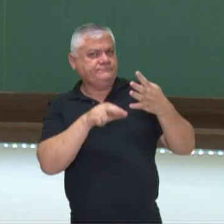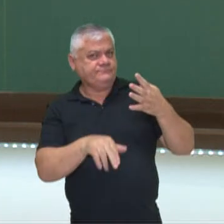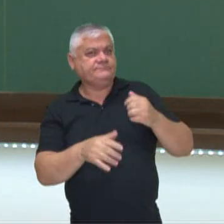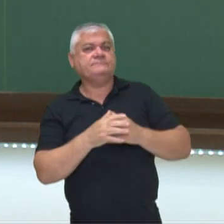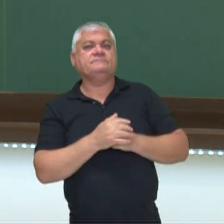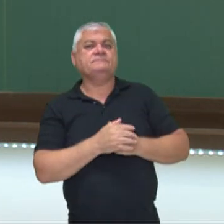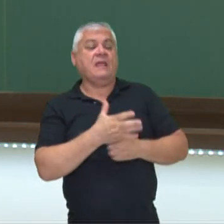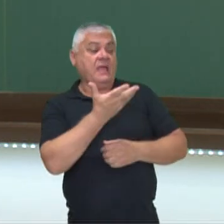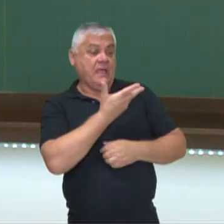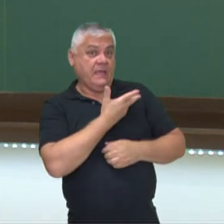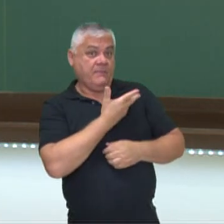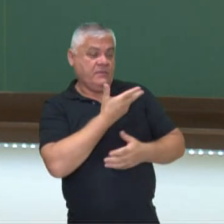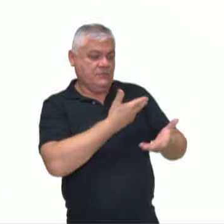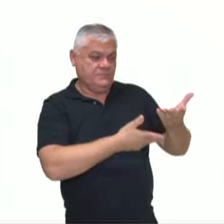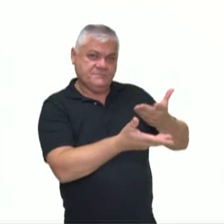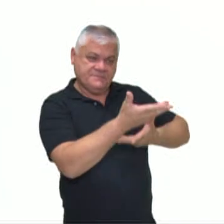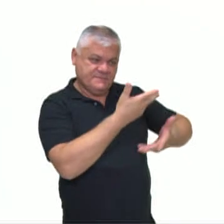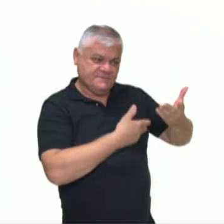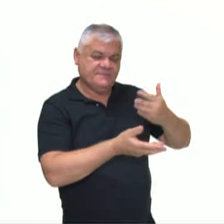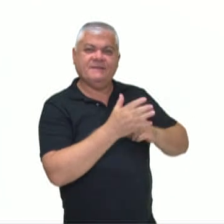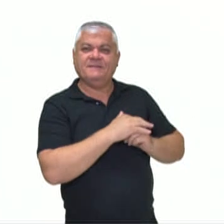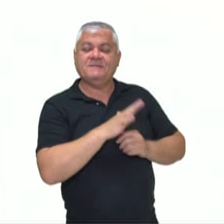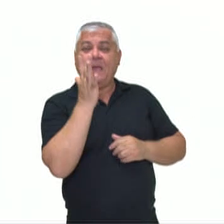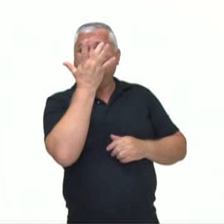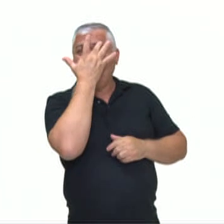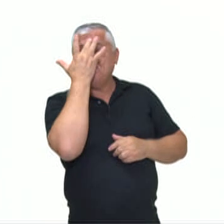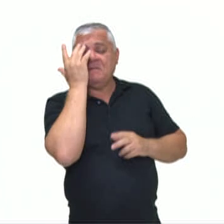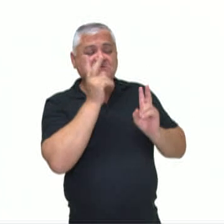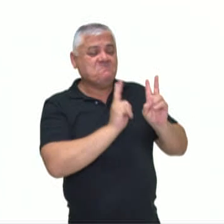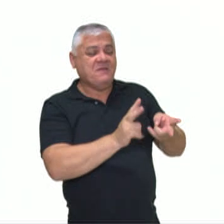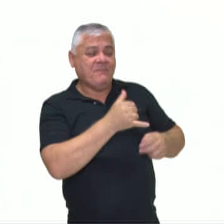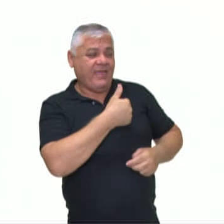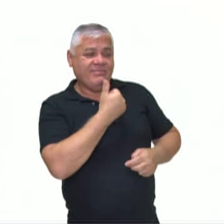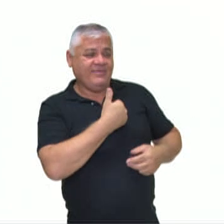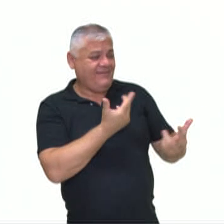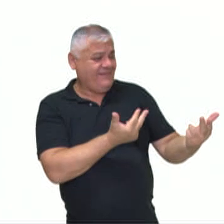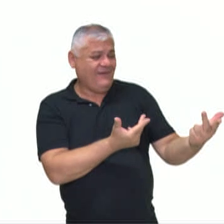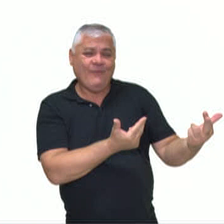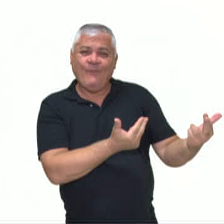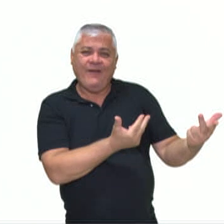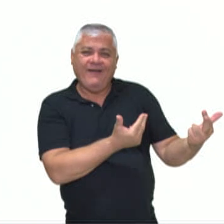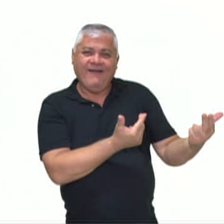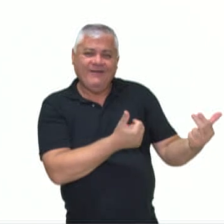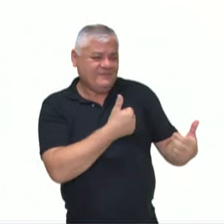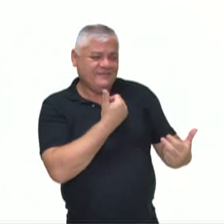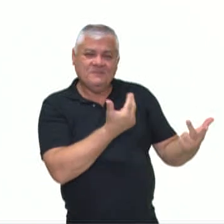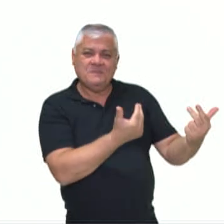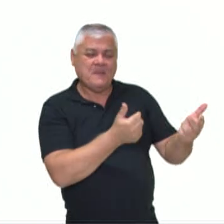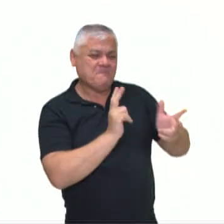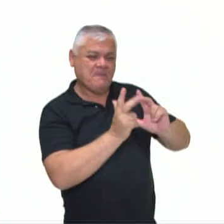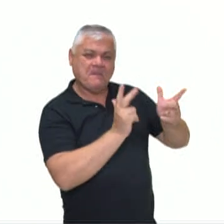entre amigos ou colegas, pessoas da mesma idade, ou seja, as pessoas da mesma